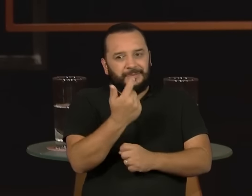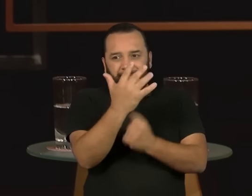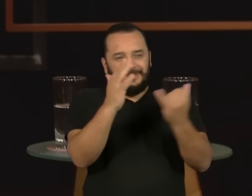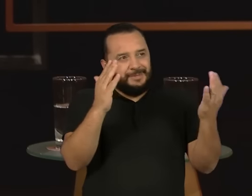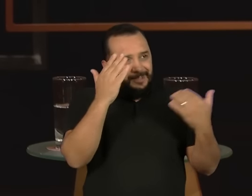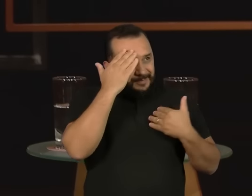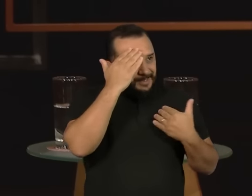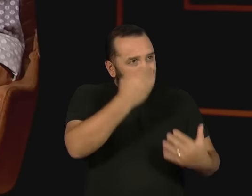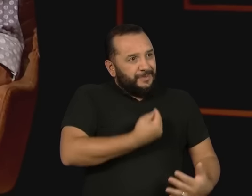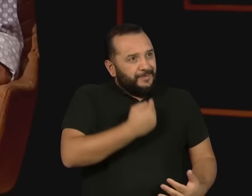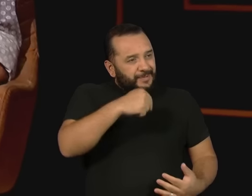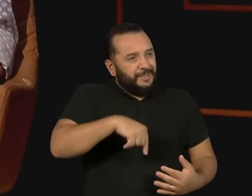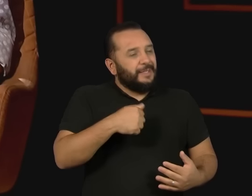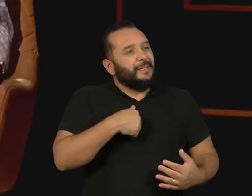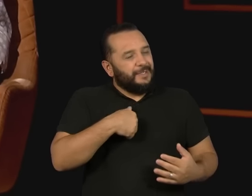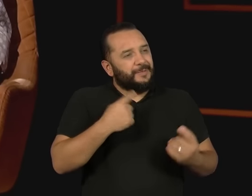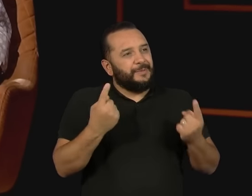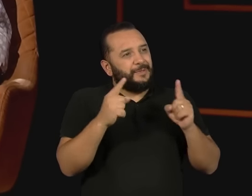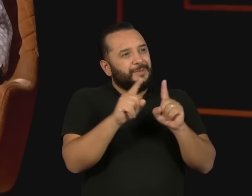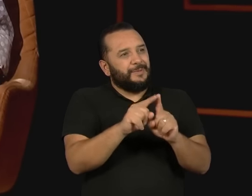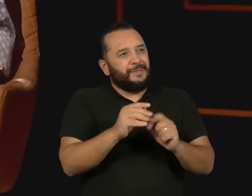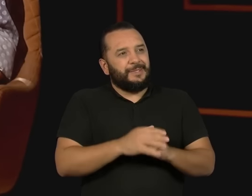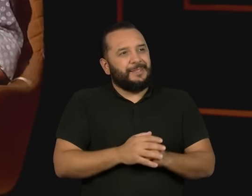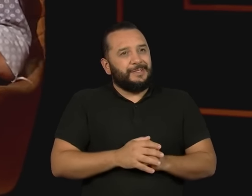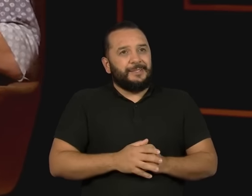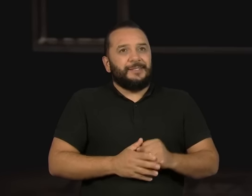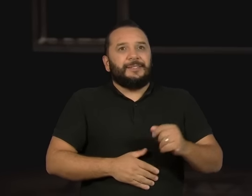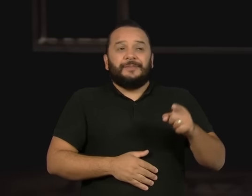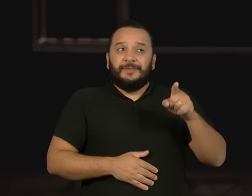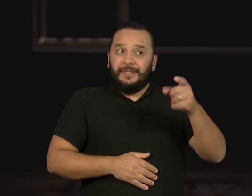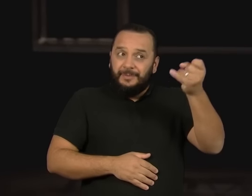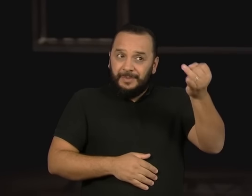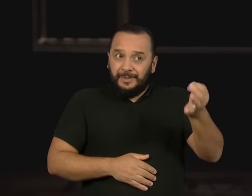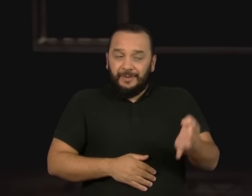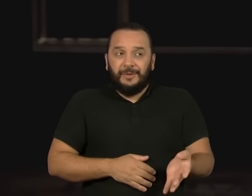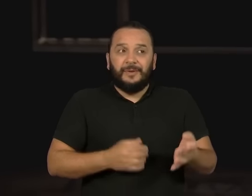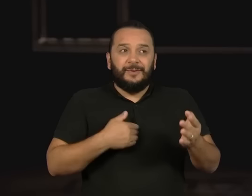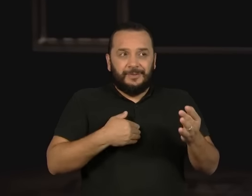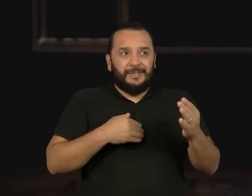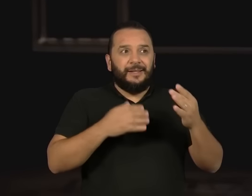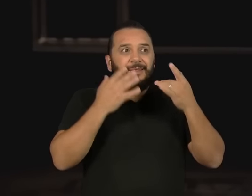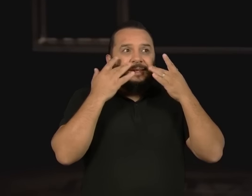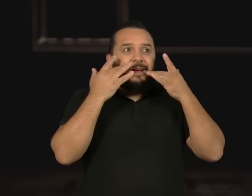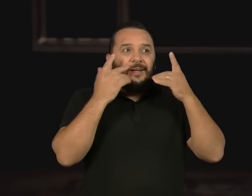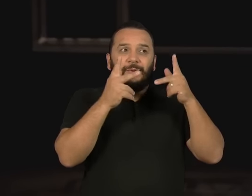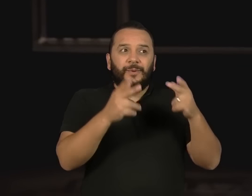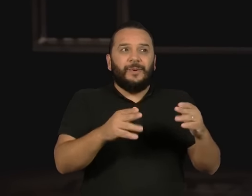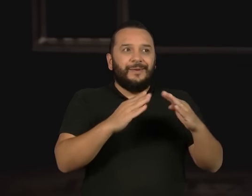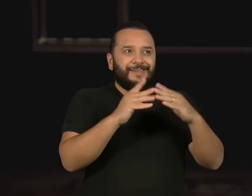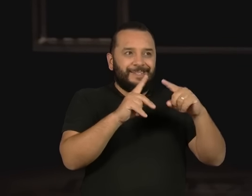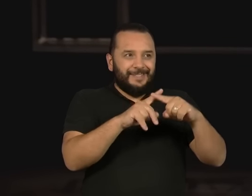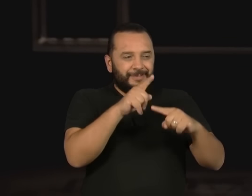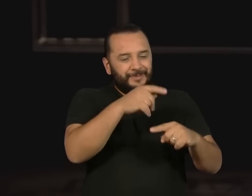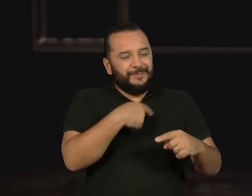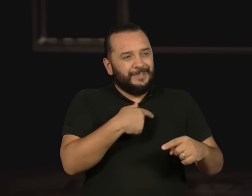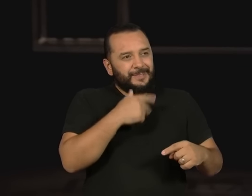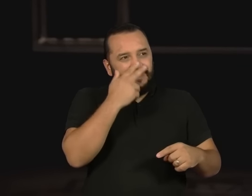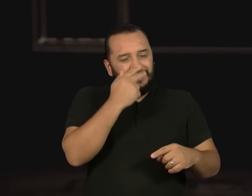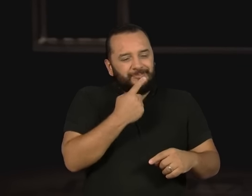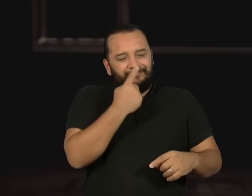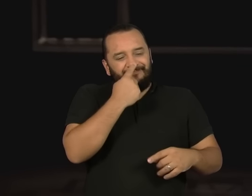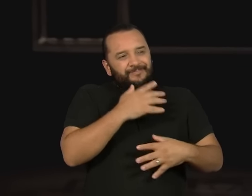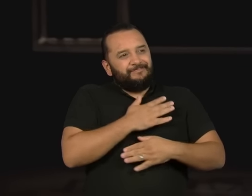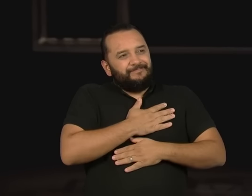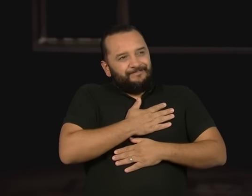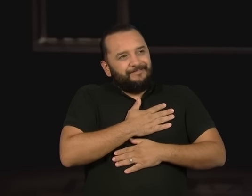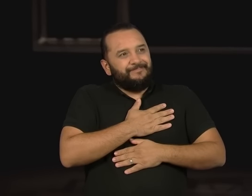por ter vindo à Persona, Matheus. Matheus, você já declarou que o teatro é sua igreja, né? E a gente vê que a sua entrega é profunda, né?